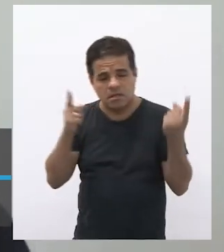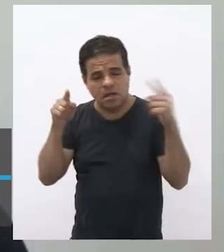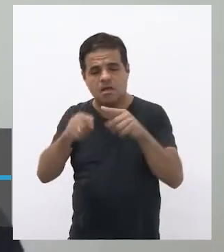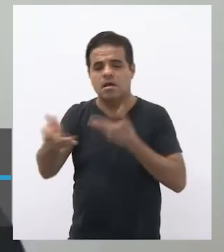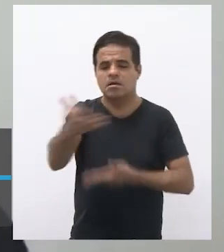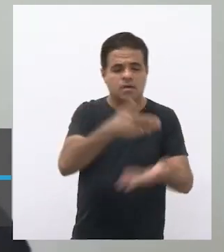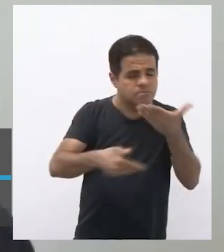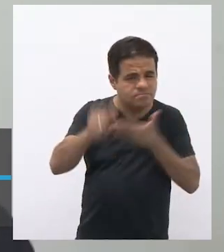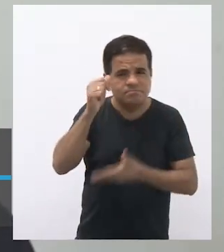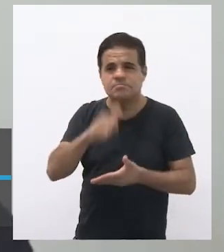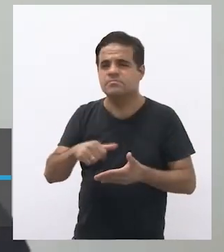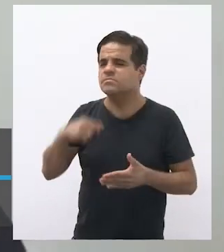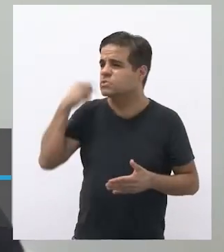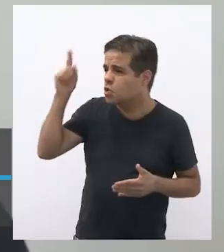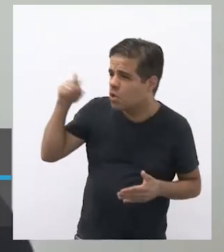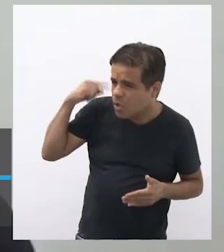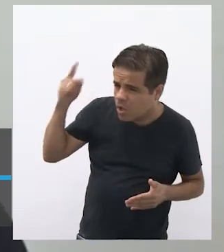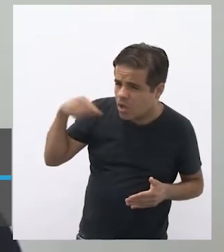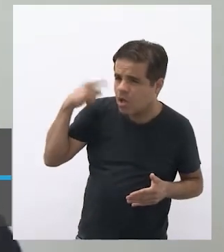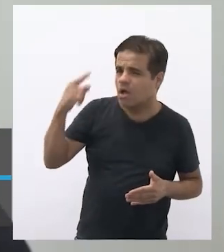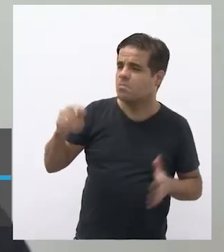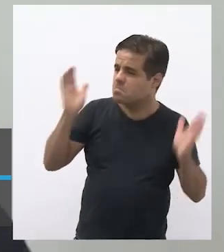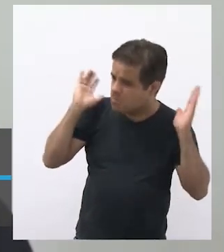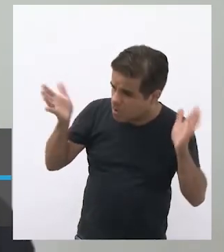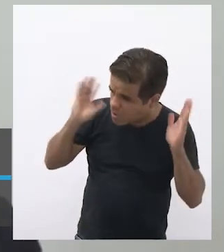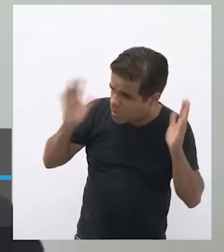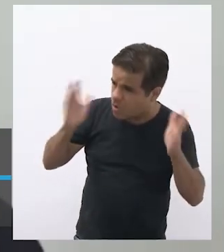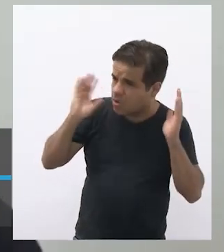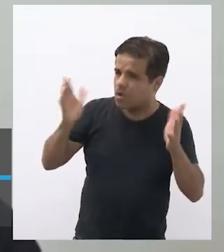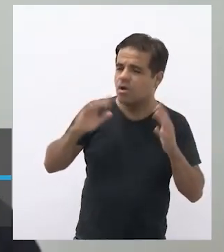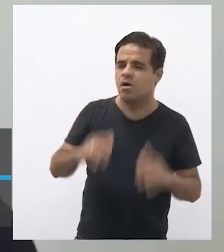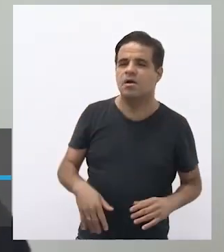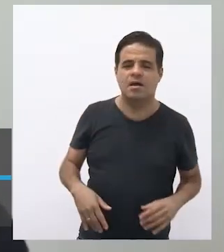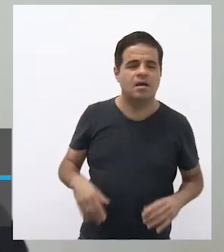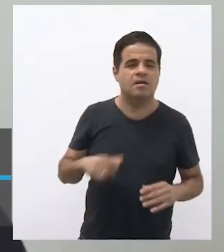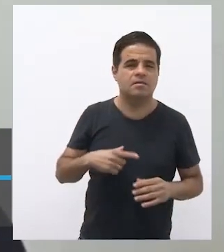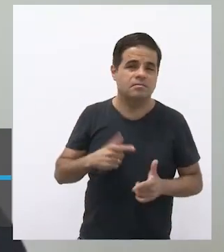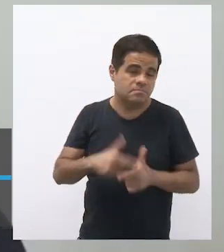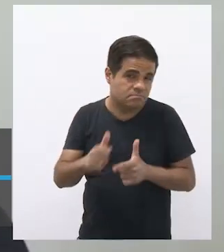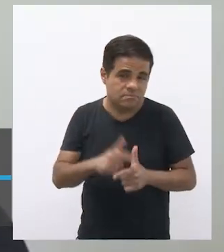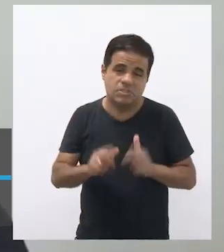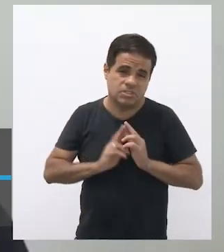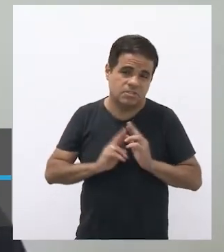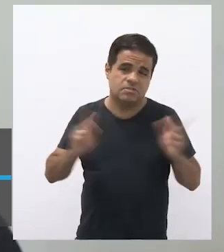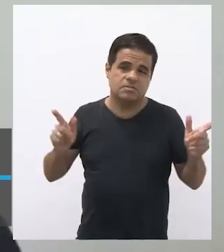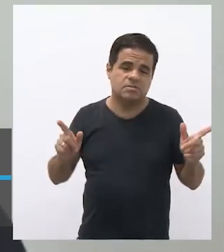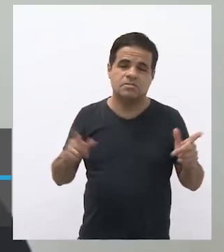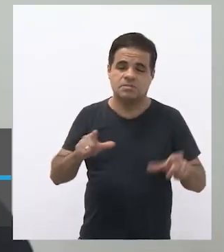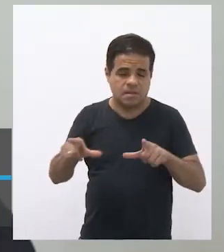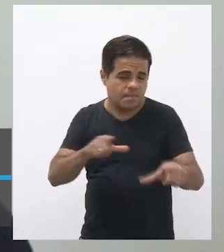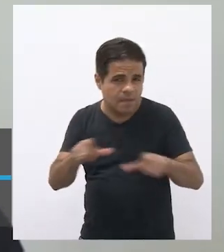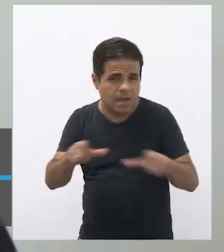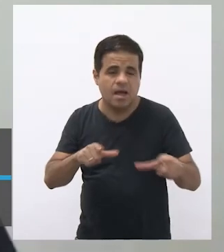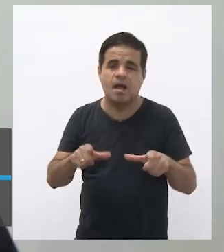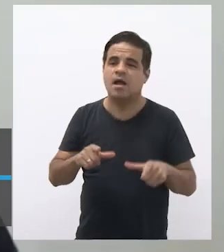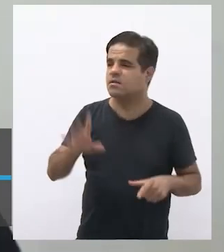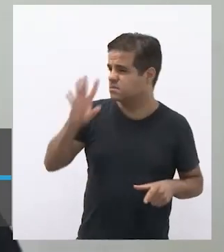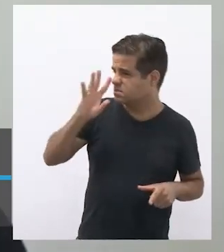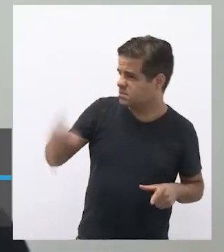relativos à feminização da pobreza, né, a desigualdade em relação ao acesso a emprego,